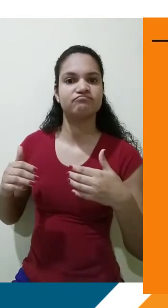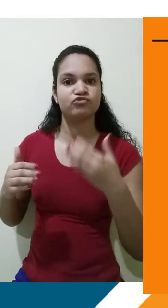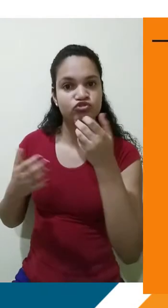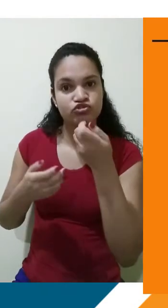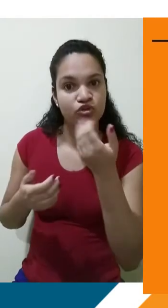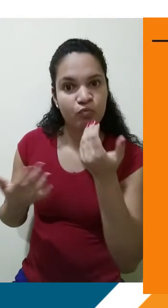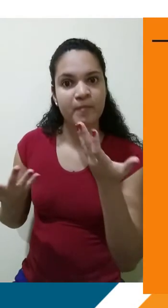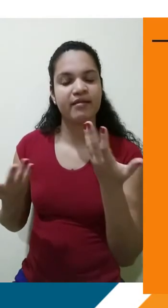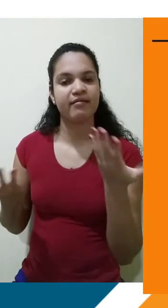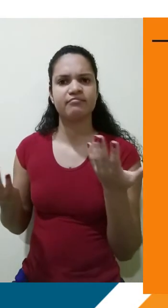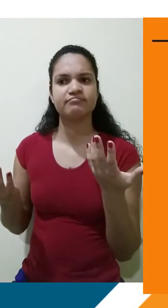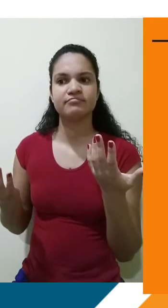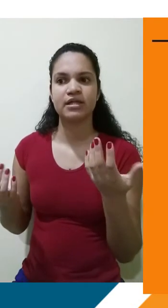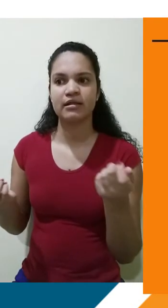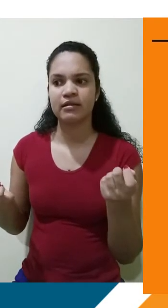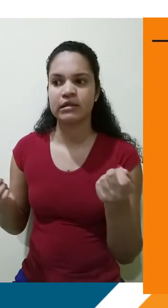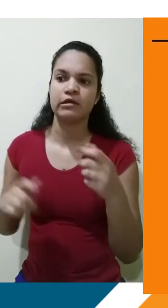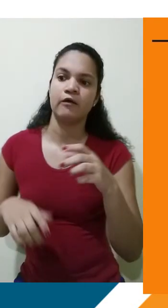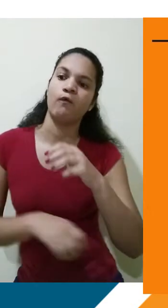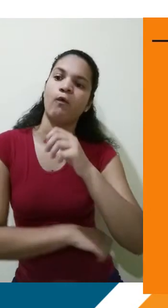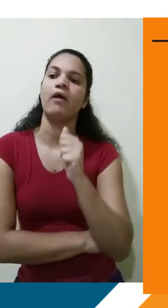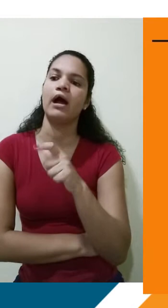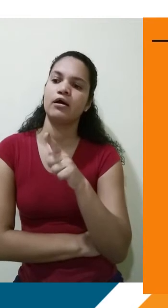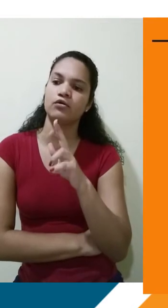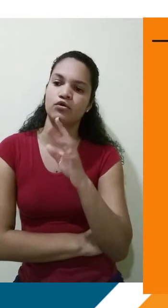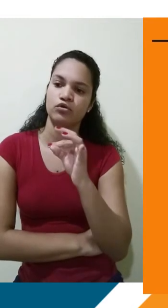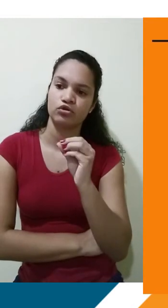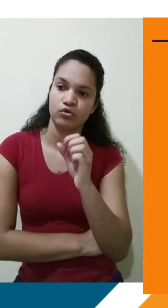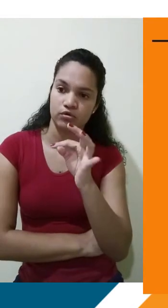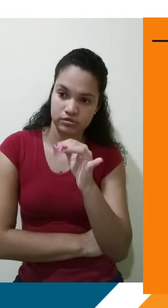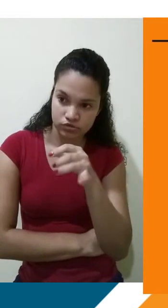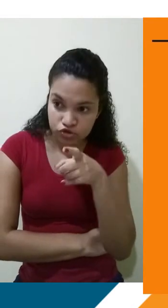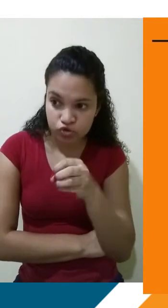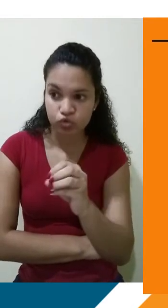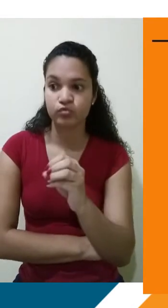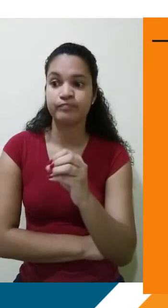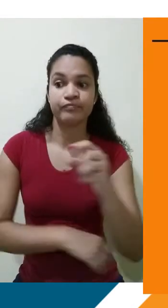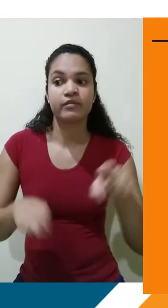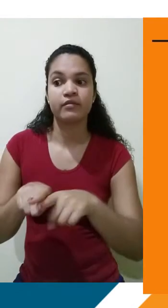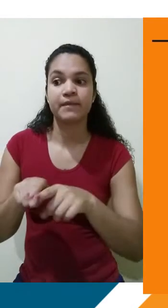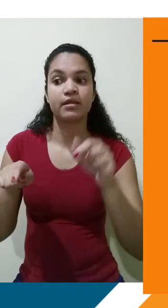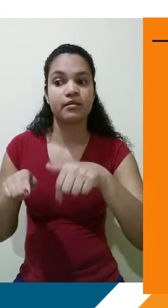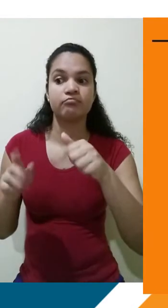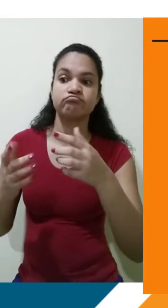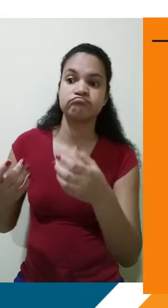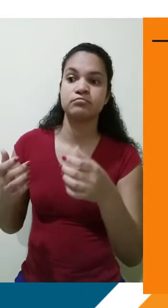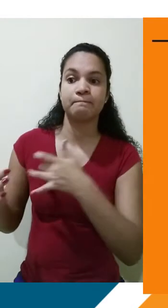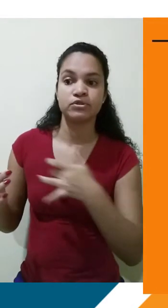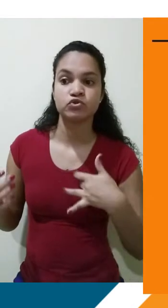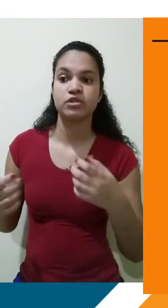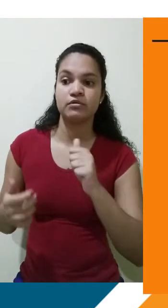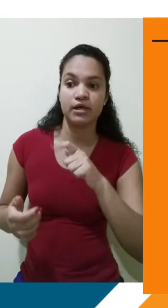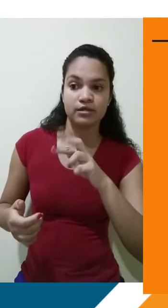exemplo, os mais de 400 agrotóxicos liberados em 2019 pelo Ministério da Agricultura, o mesmo que chegou a dar a carta branca até para substâncias banidas em outros